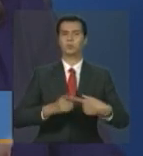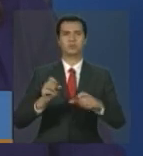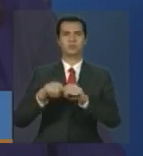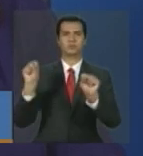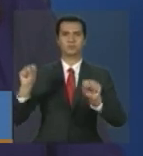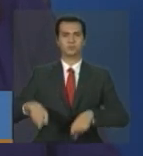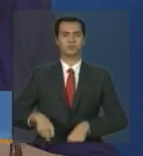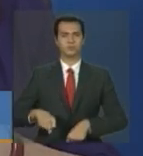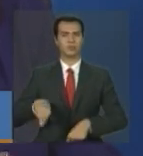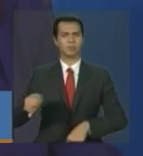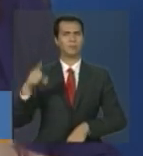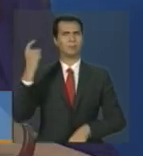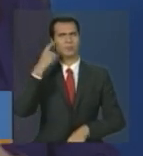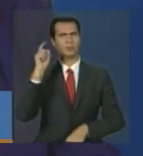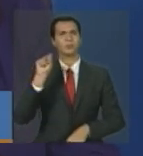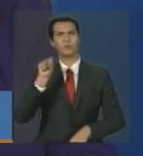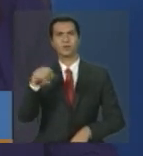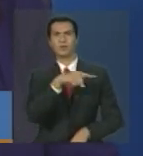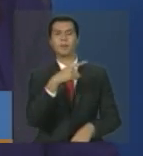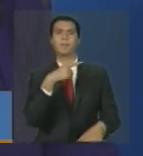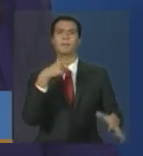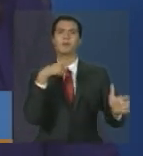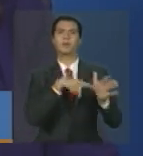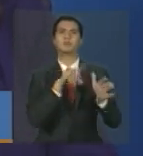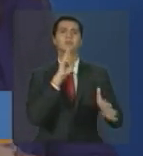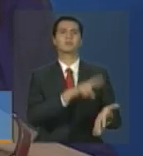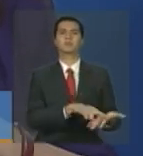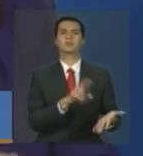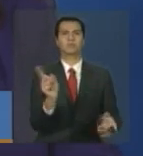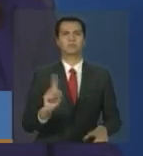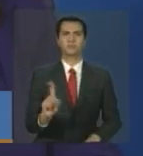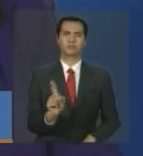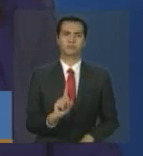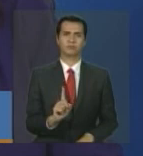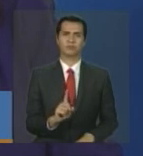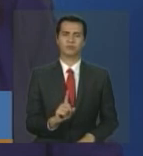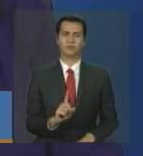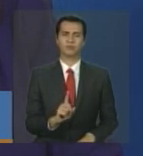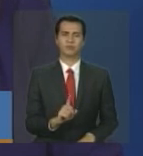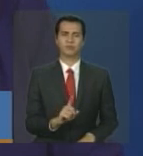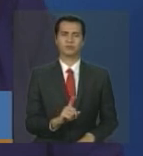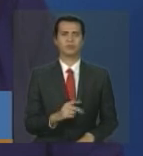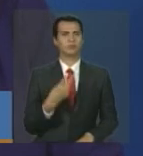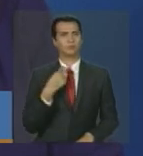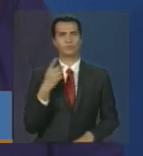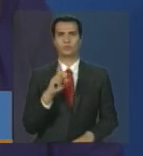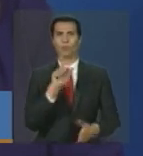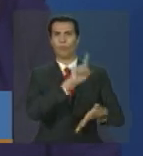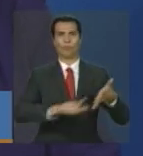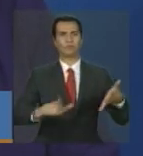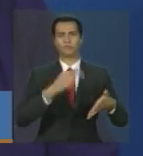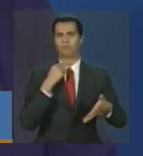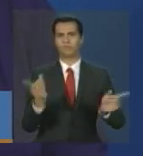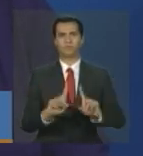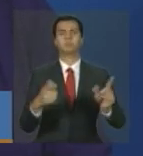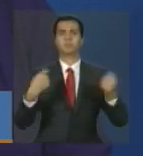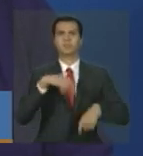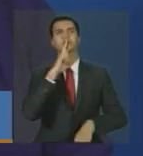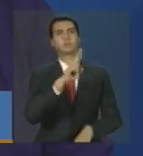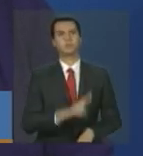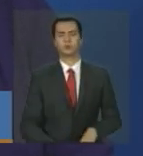sistema entende que aquela pergunta não foi respondida e não é possível ficar com questão em branco